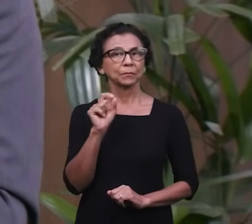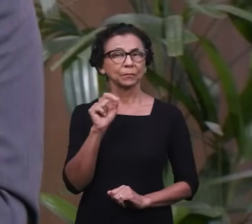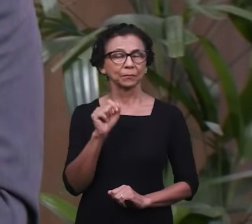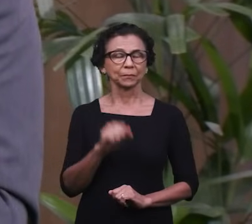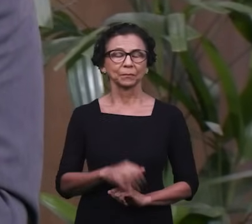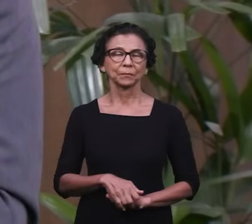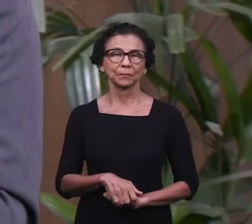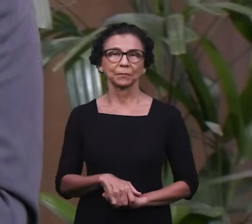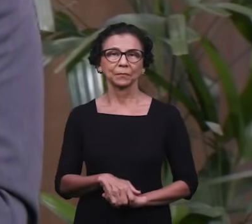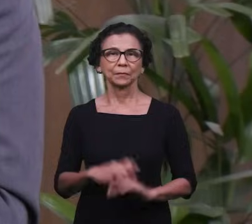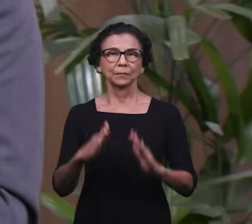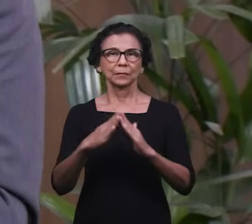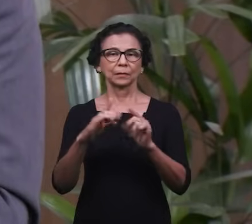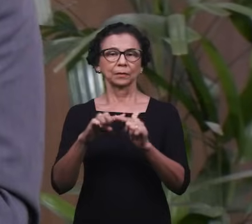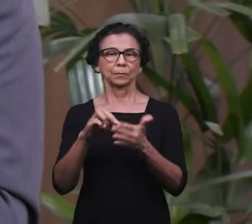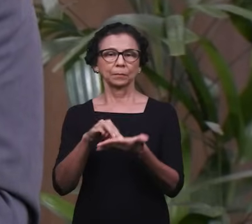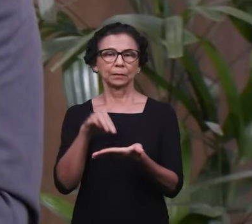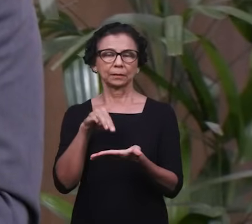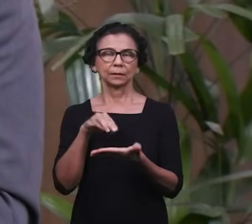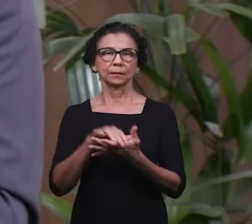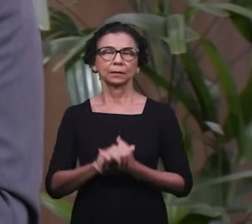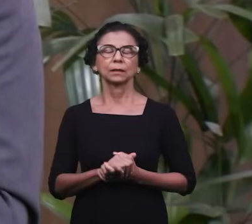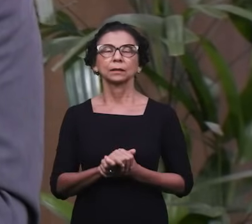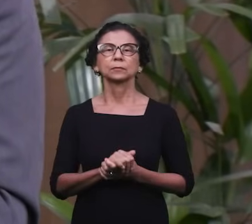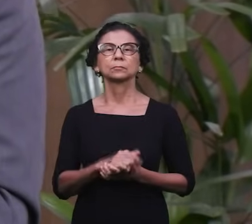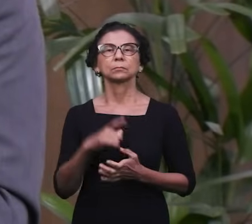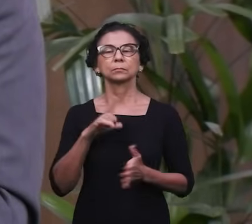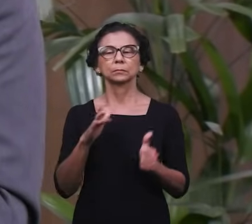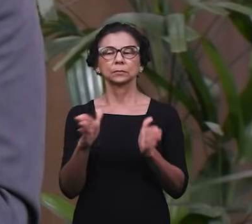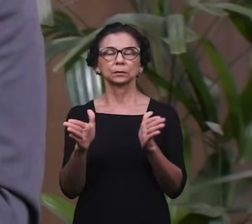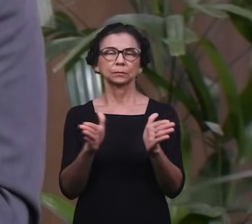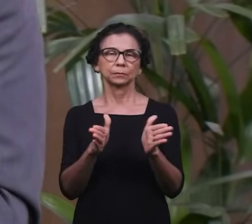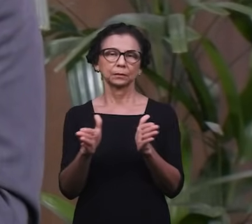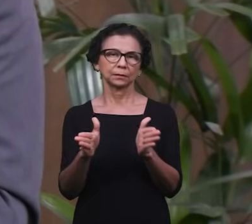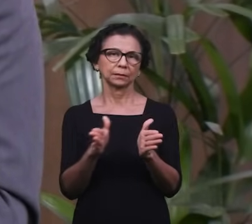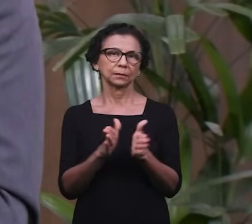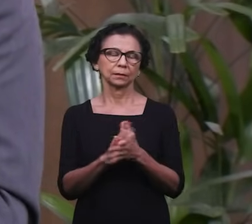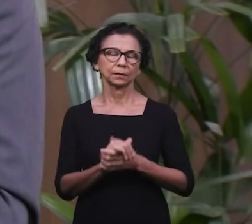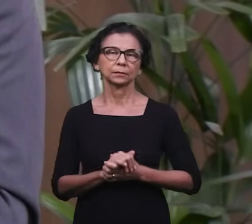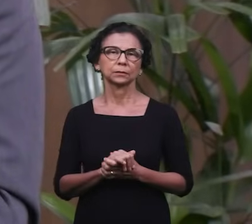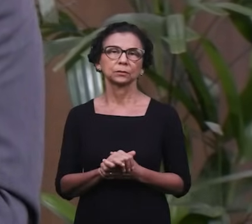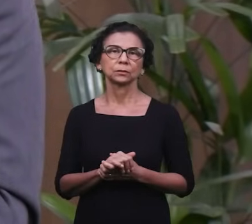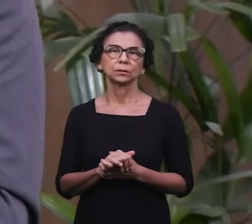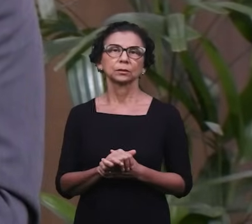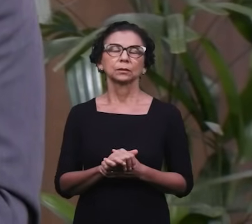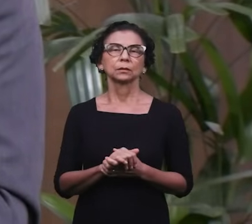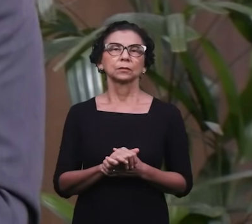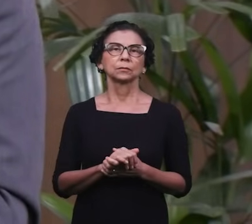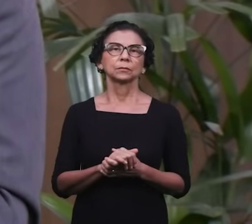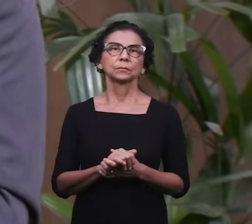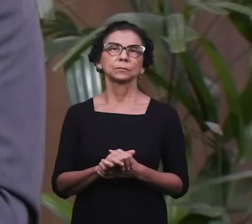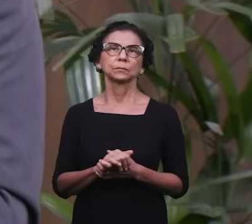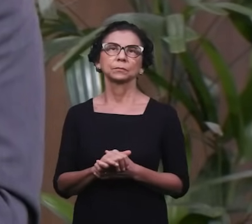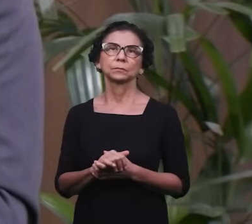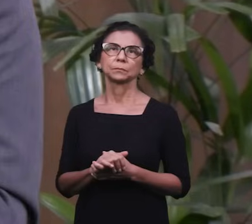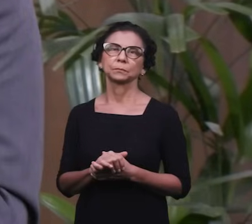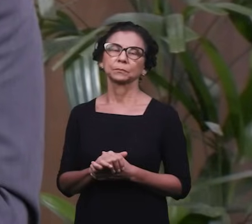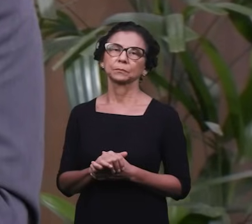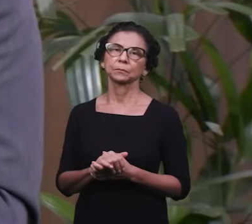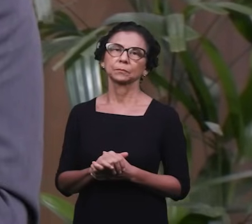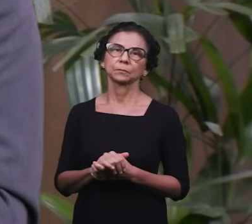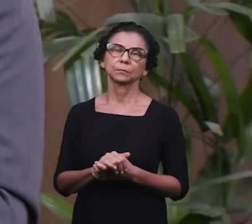ela tem um trabalho à acessibilidade, né? Não somente voltado à questão do